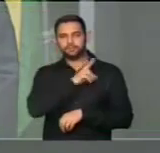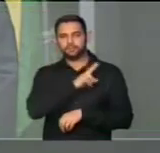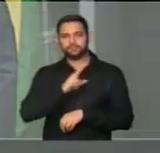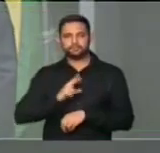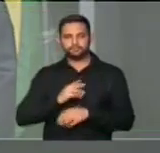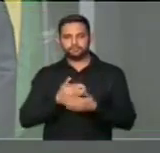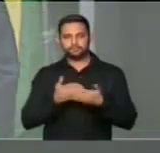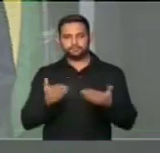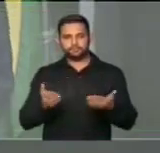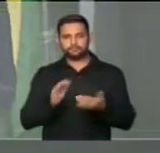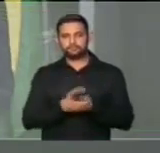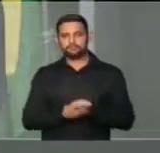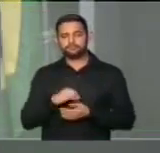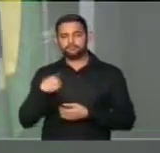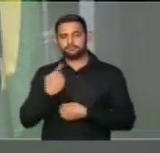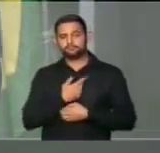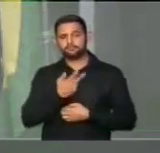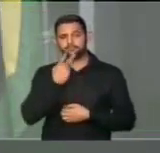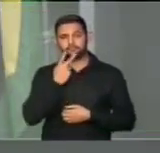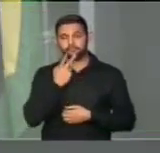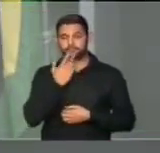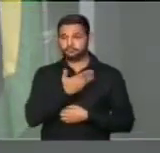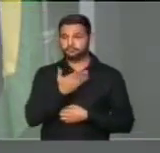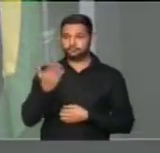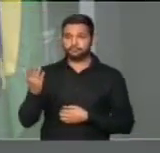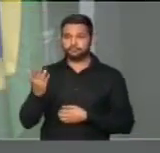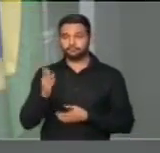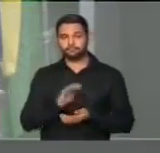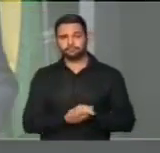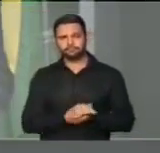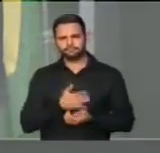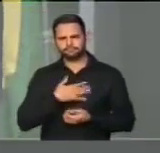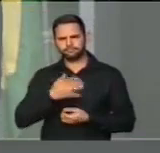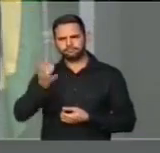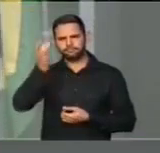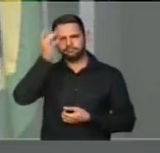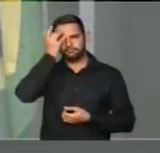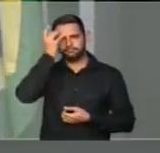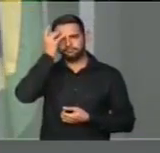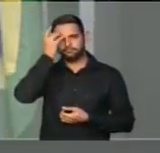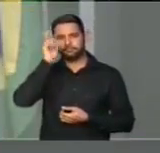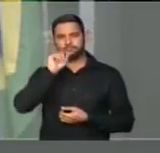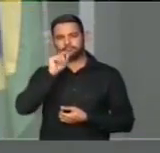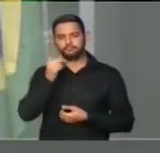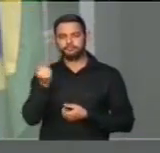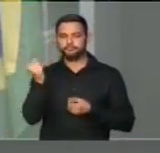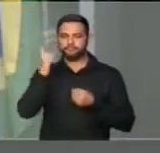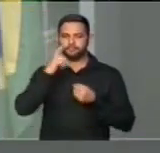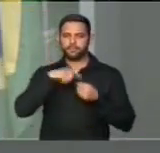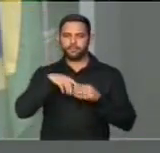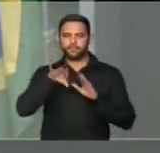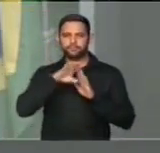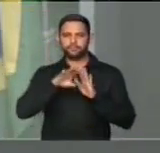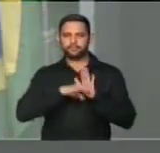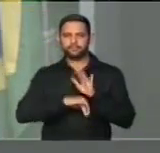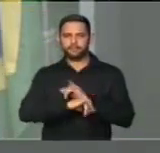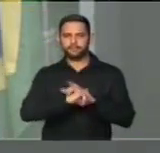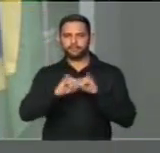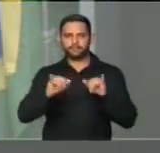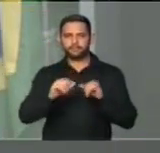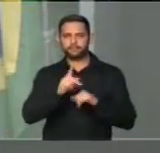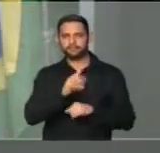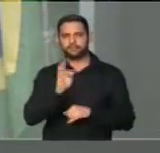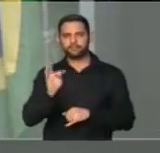presidente, nós falamos isso, me vem à cabeça o que eu volto ao programa eleitoral do